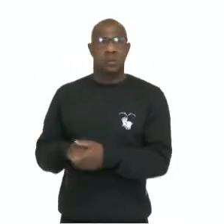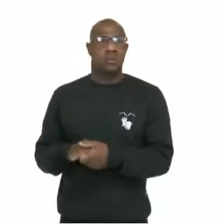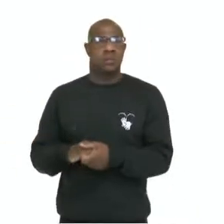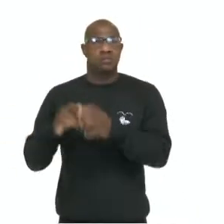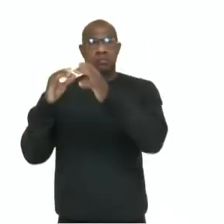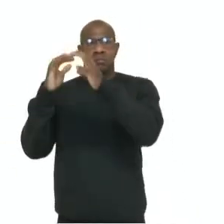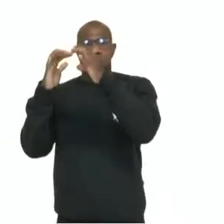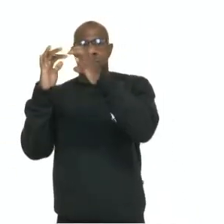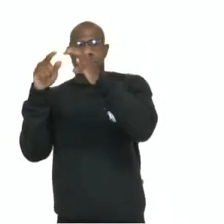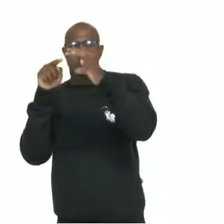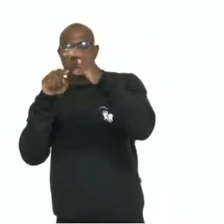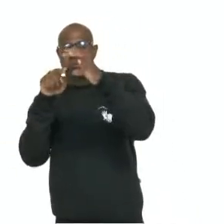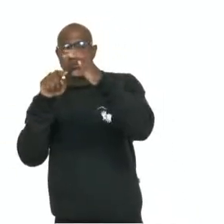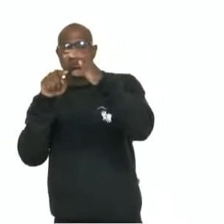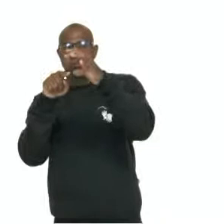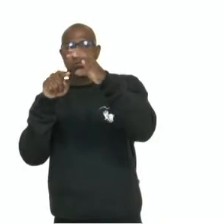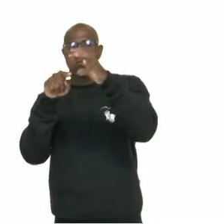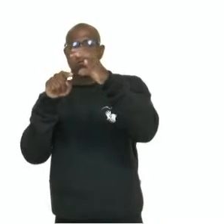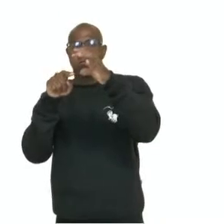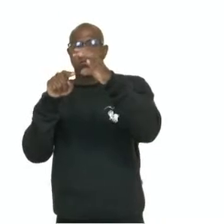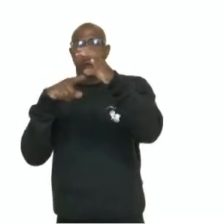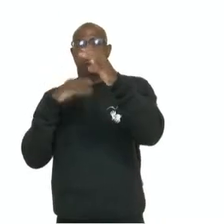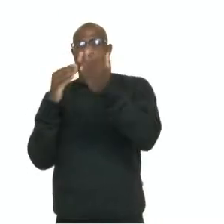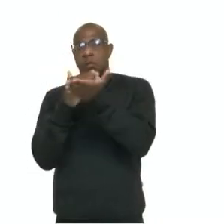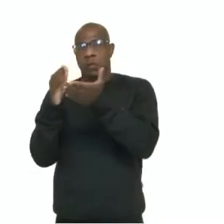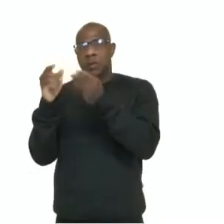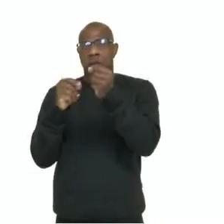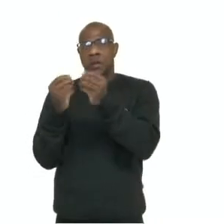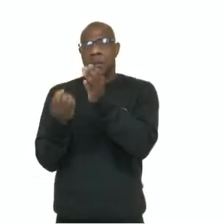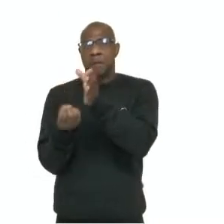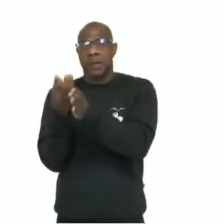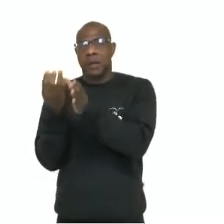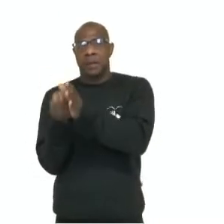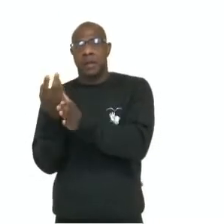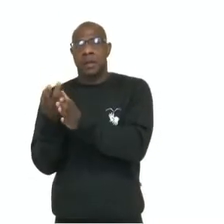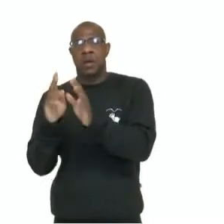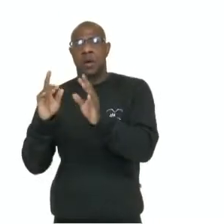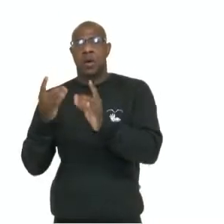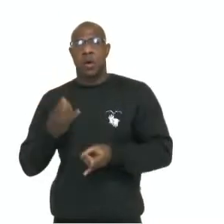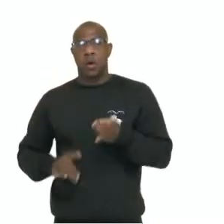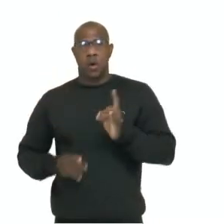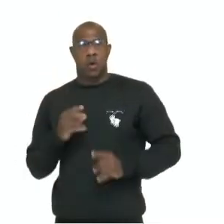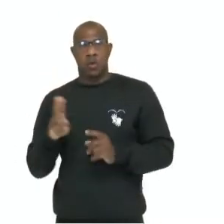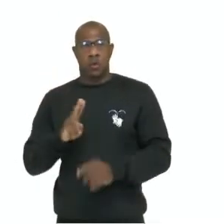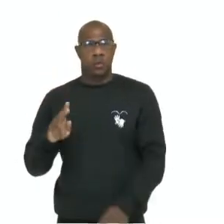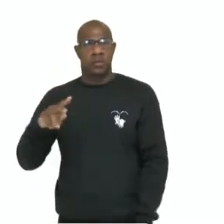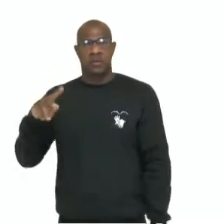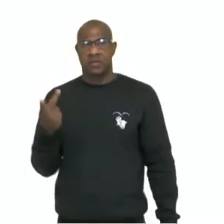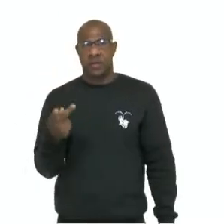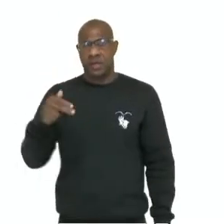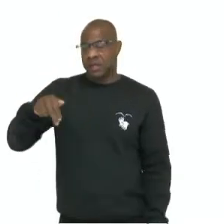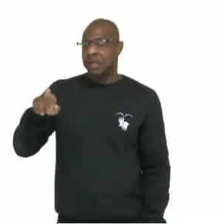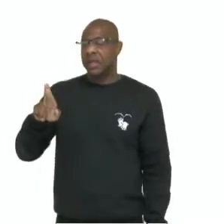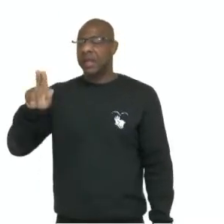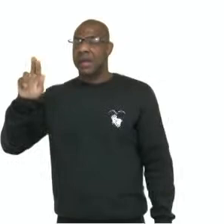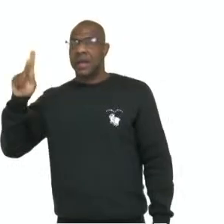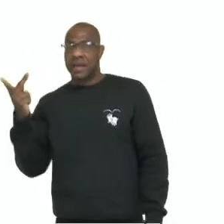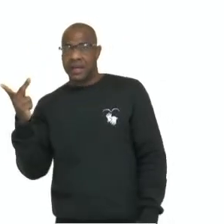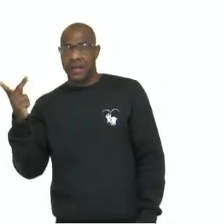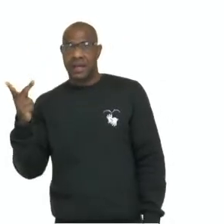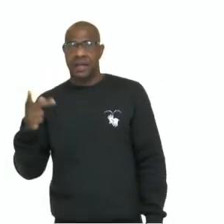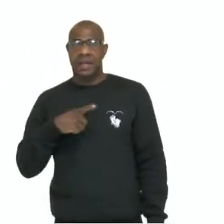e ele vai começar a produzir esse hormônio chamado GnRH, que é o